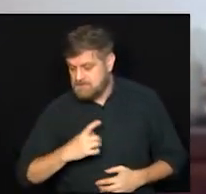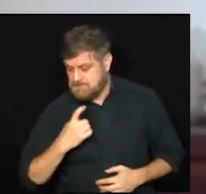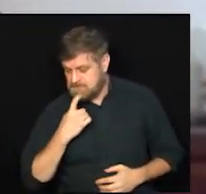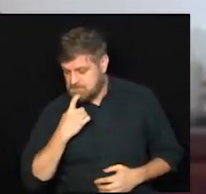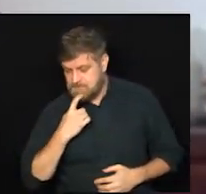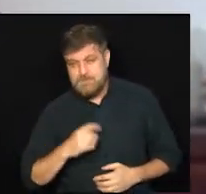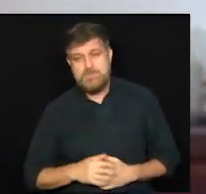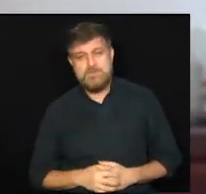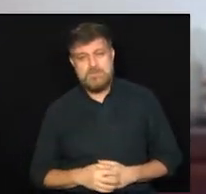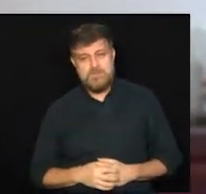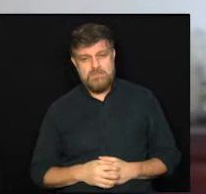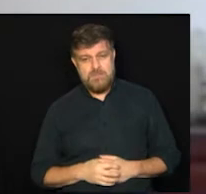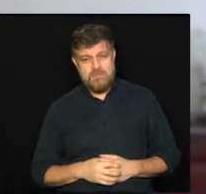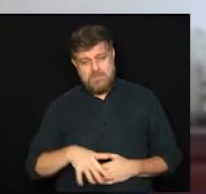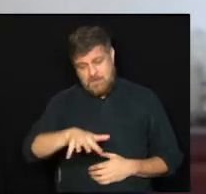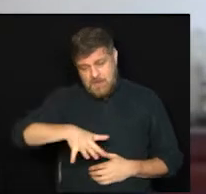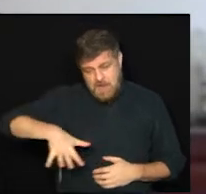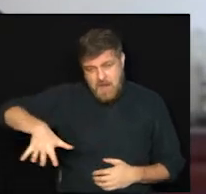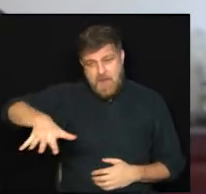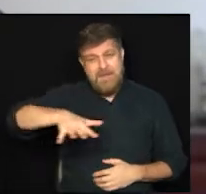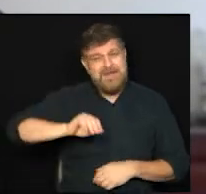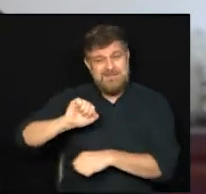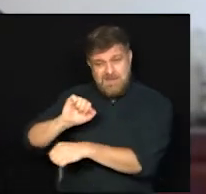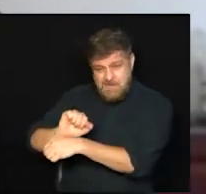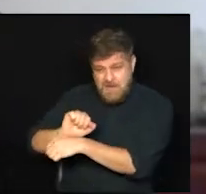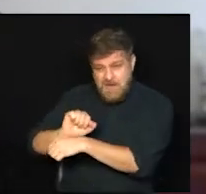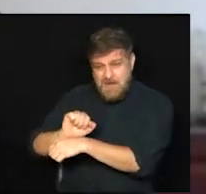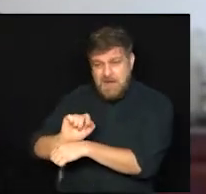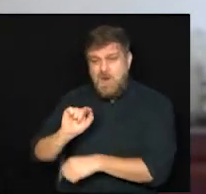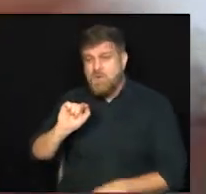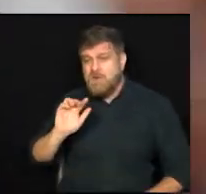é um setor que, quando para,